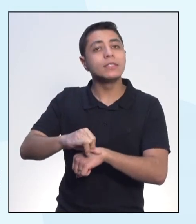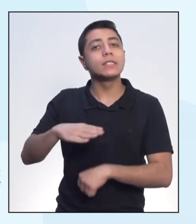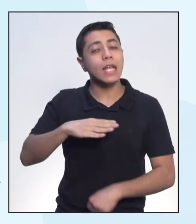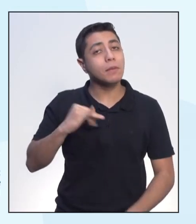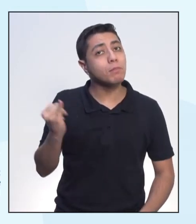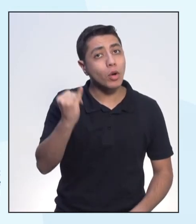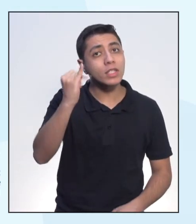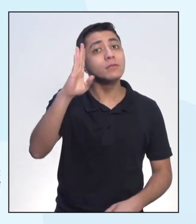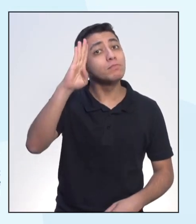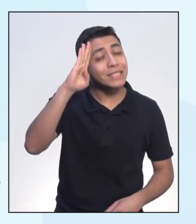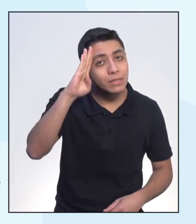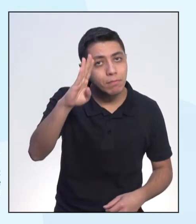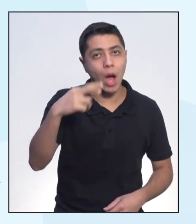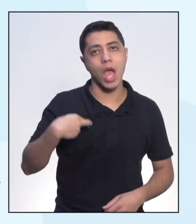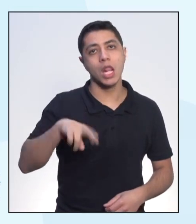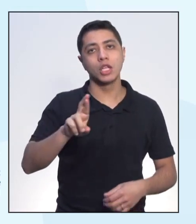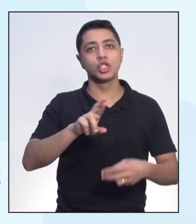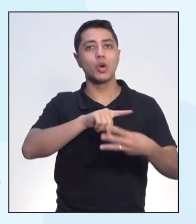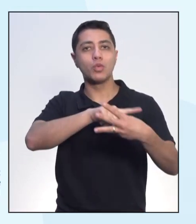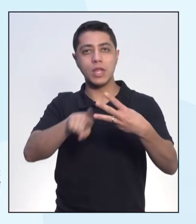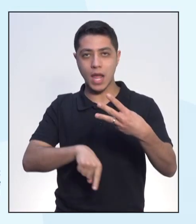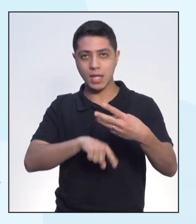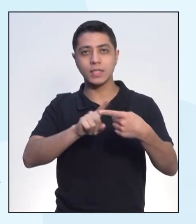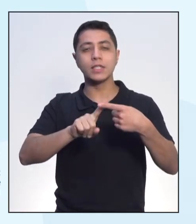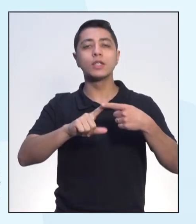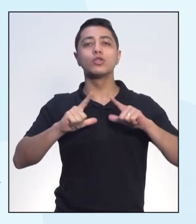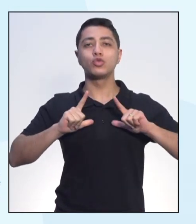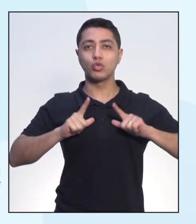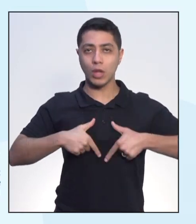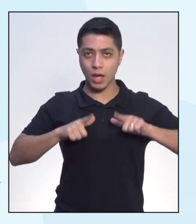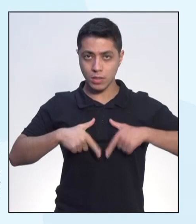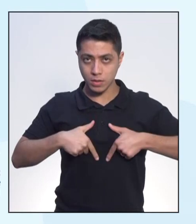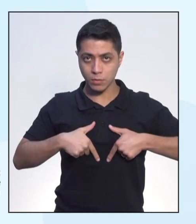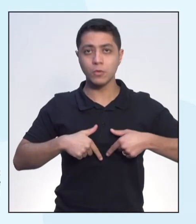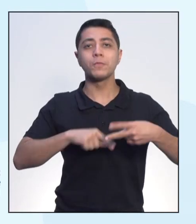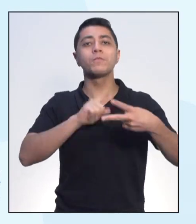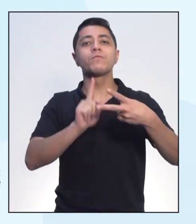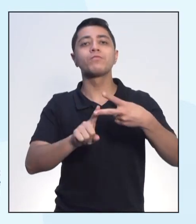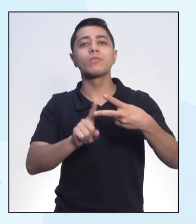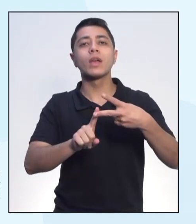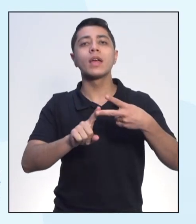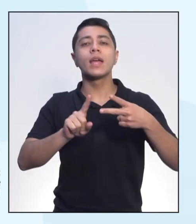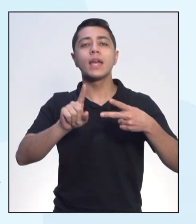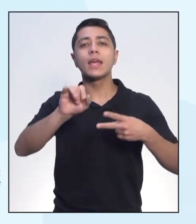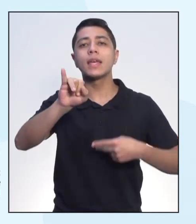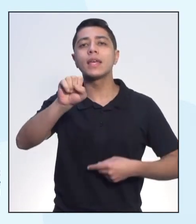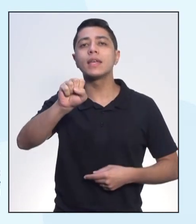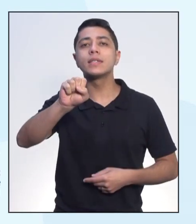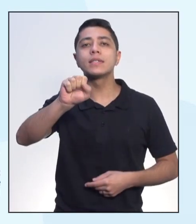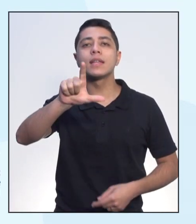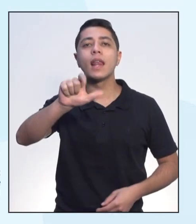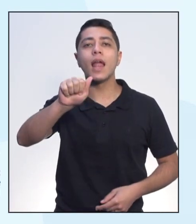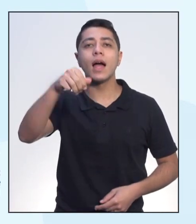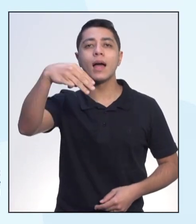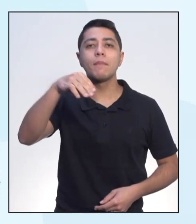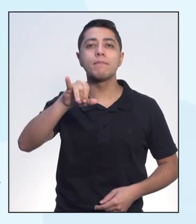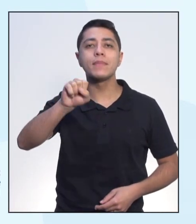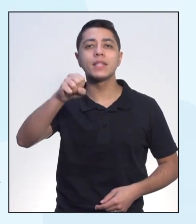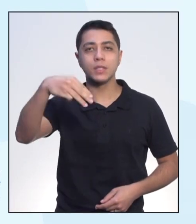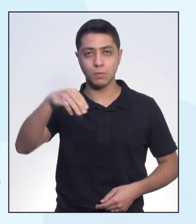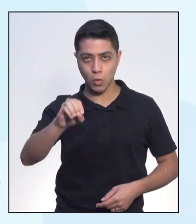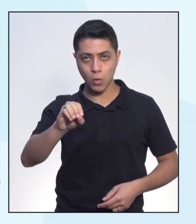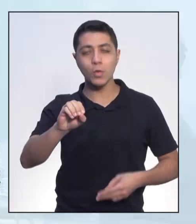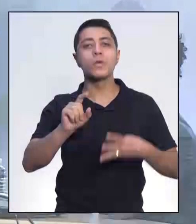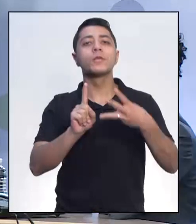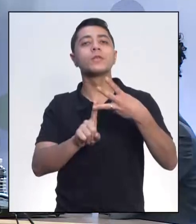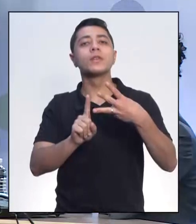o judaísmo, o islamismo e o cristianismo. Então, isso faz com que, né, se tenha, né, essa preocupação.